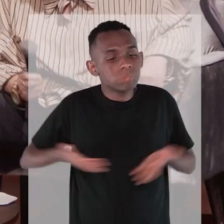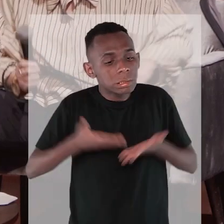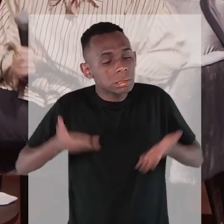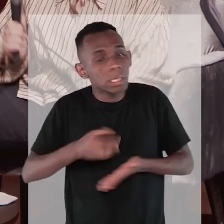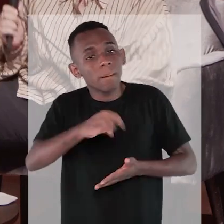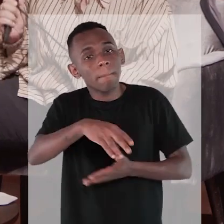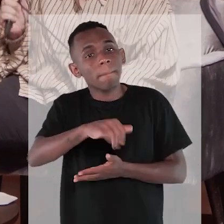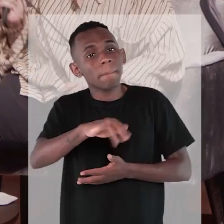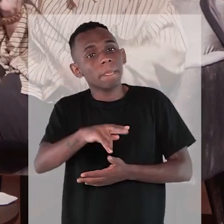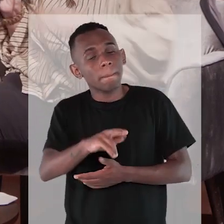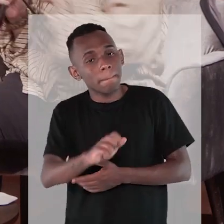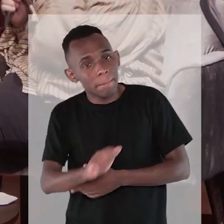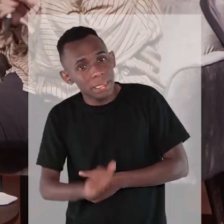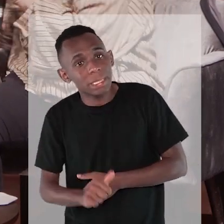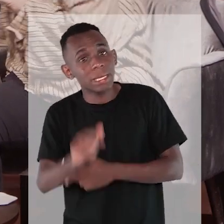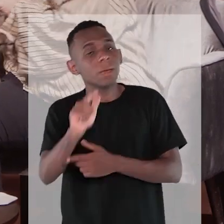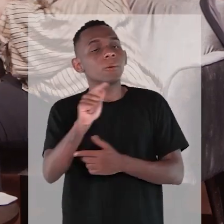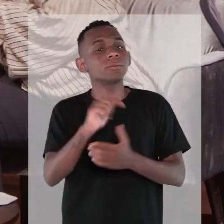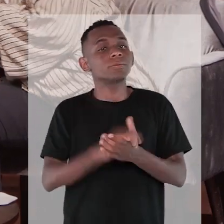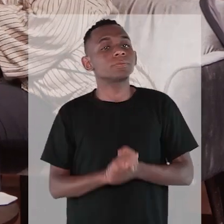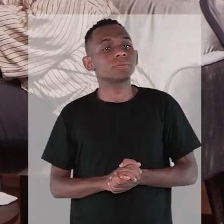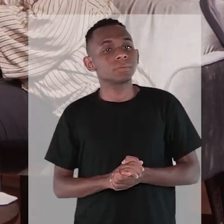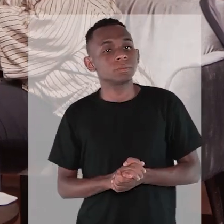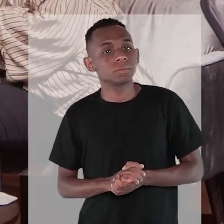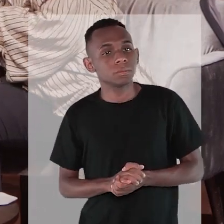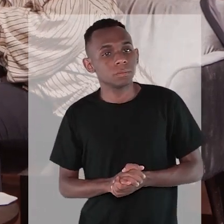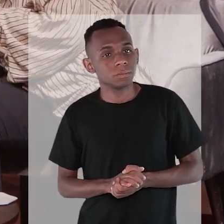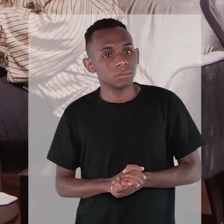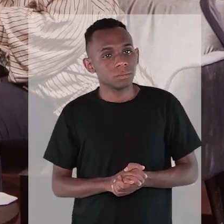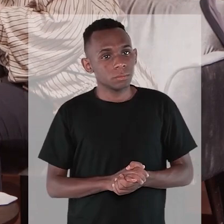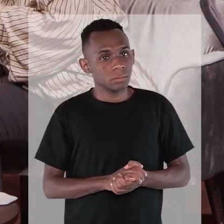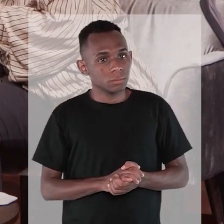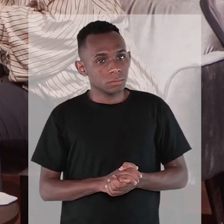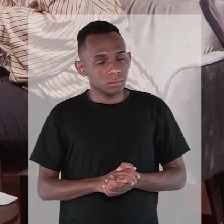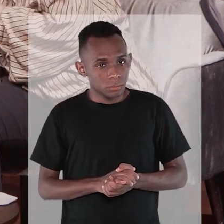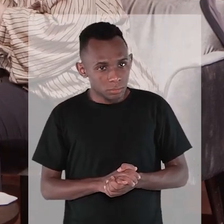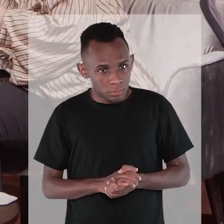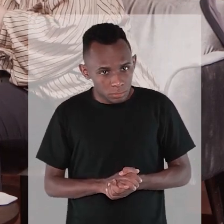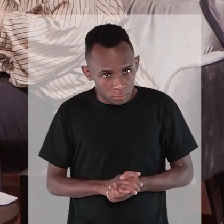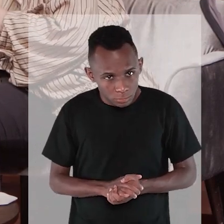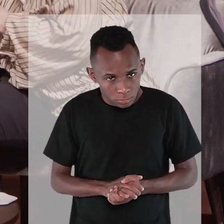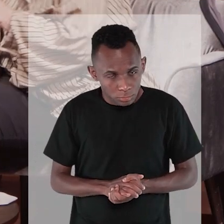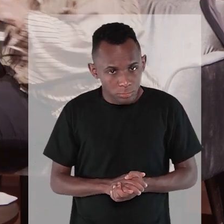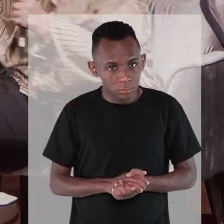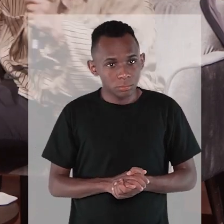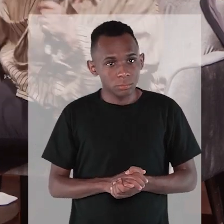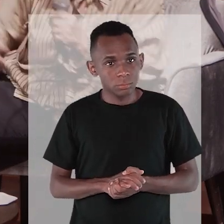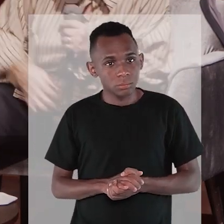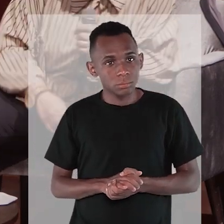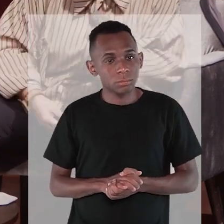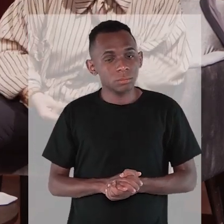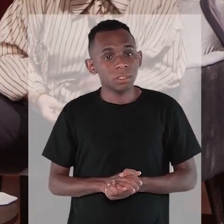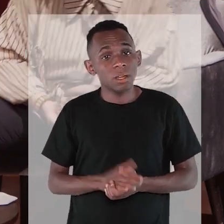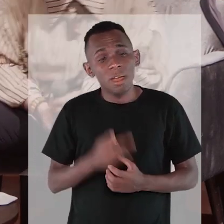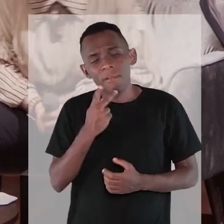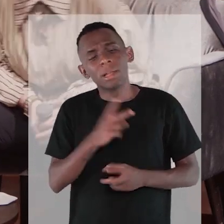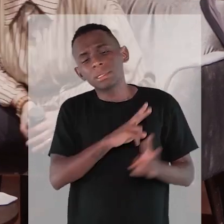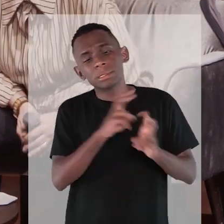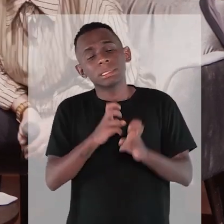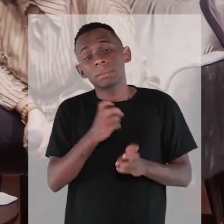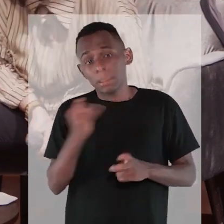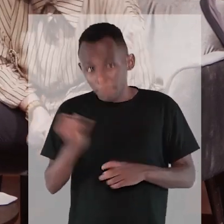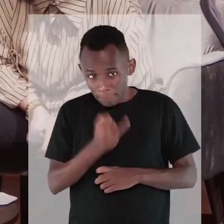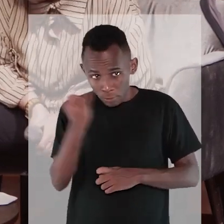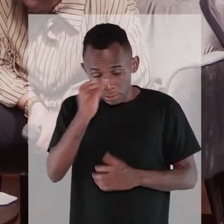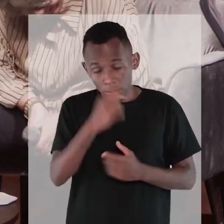falando, porque nesse processo todo... Aquele negócio daquela parte das fake news. Que Isso, exatamente. Ele é bom nisso. Porque eu acho que tem